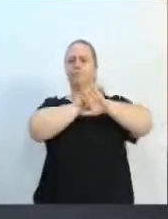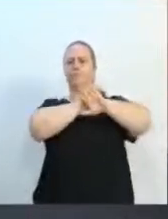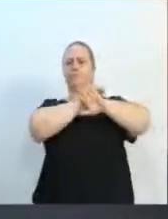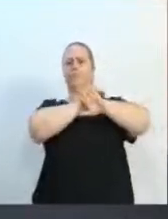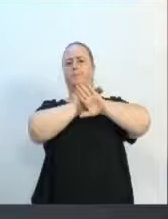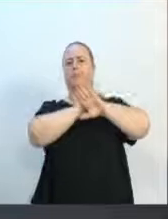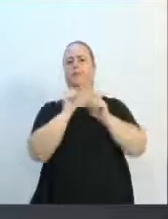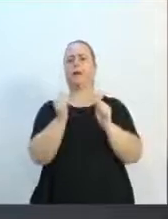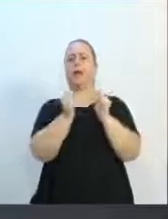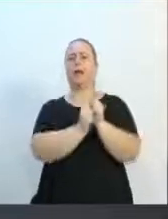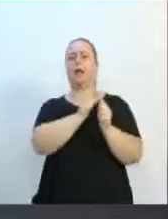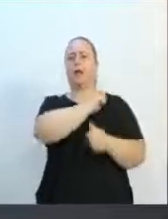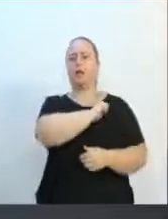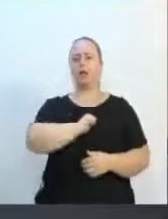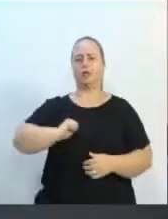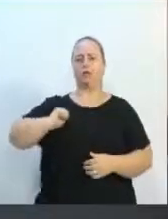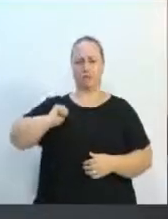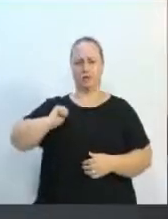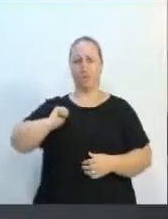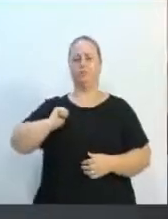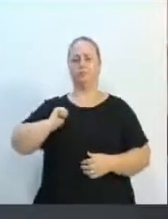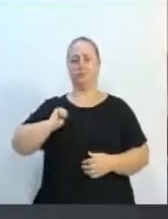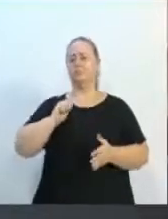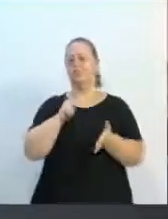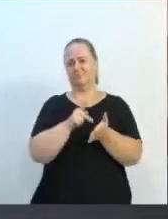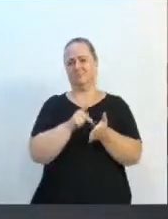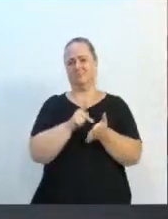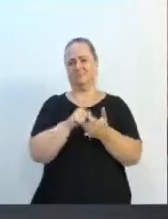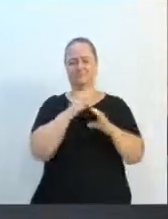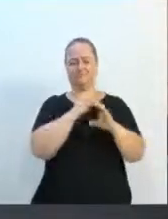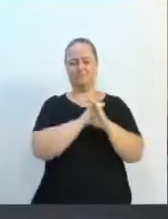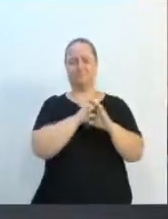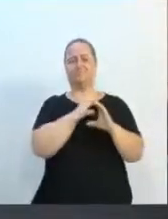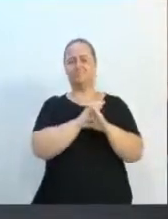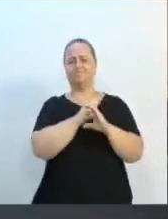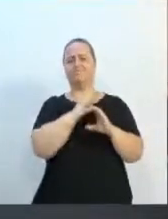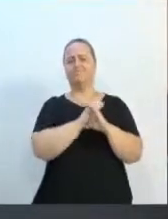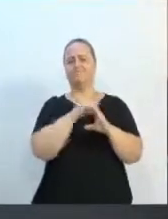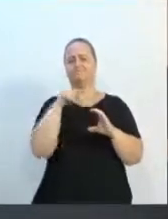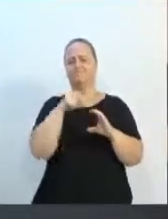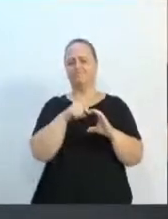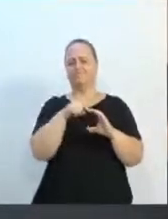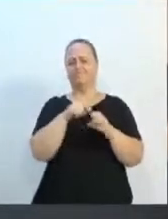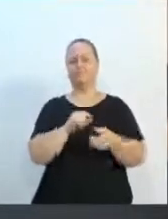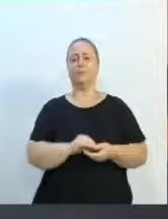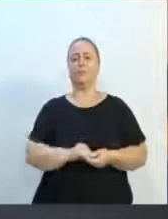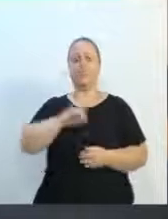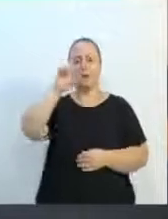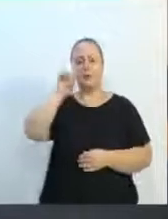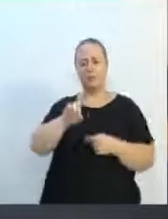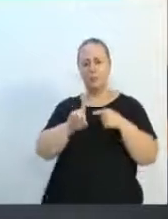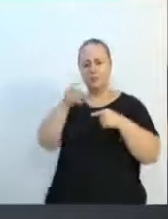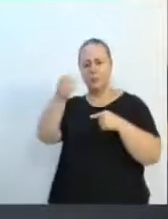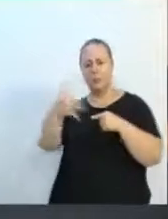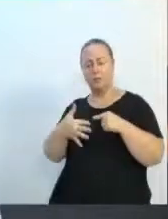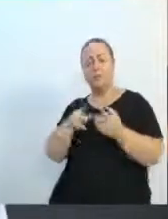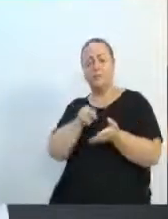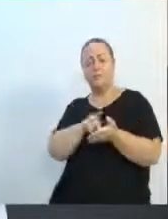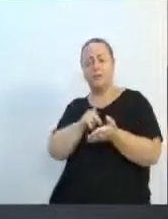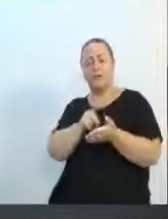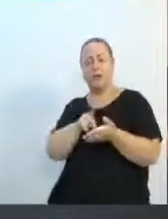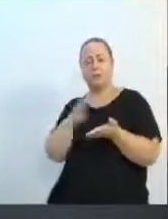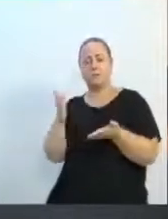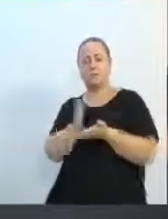também, que é essa comunicação. E, de fato, isso que os nossos diretores falaram é verdade. Muitos não foram